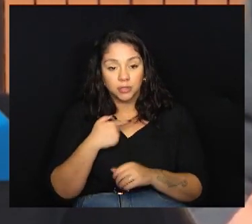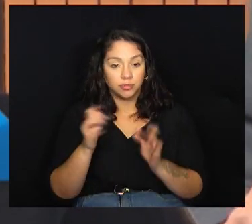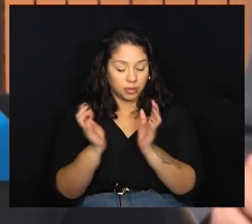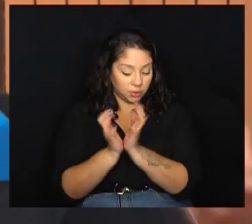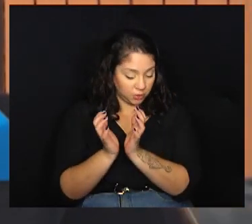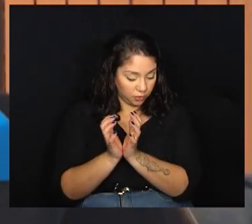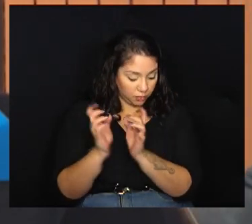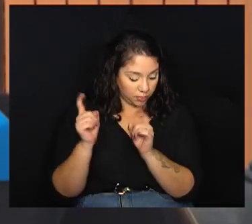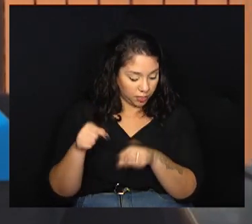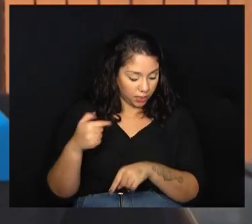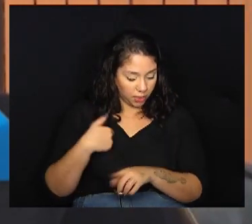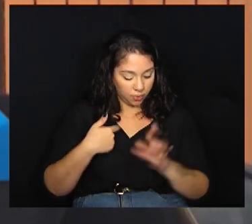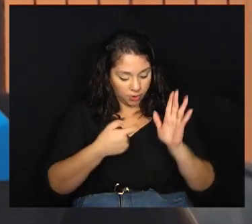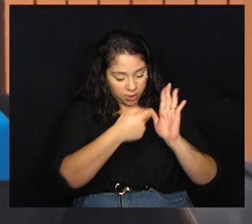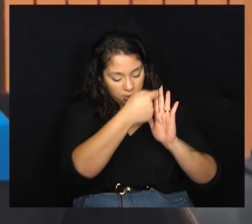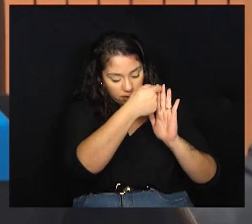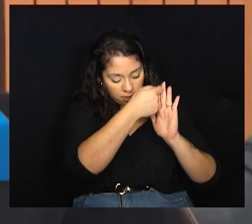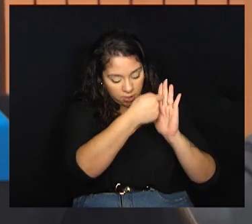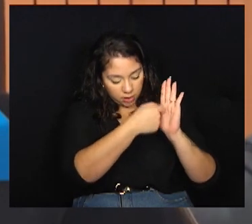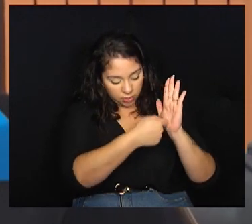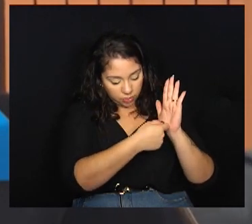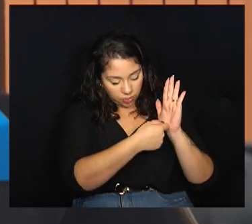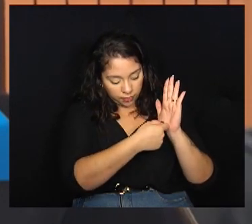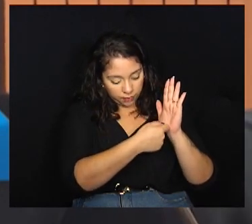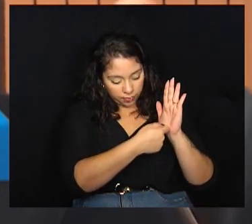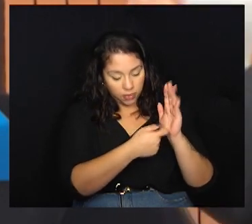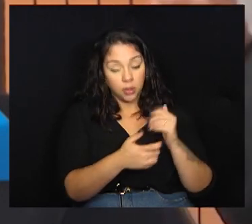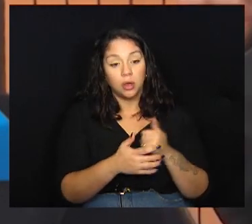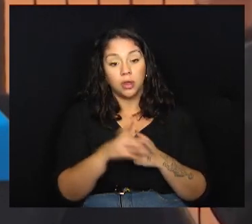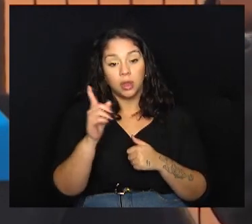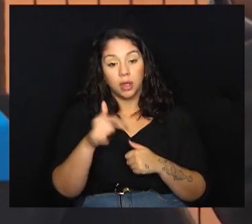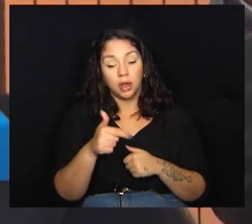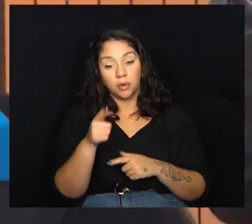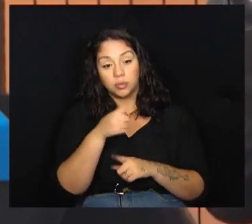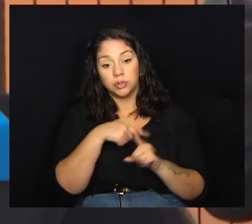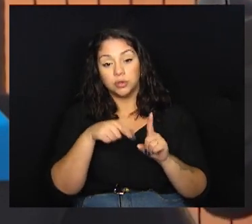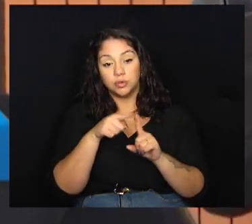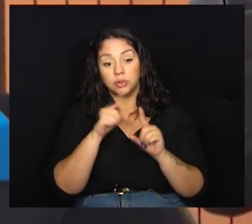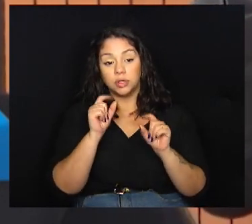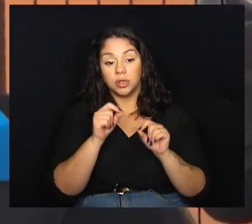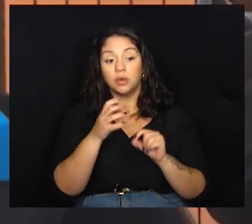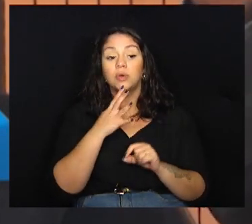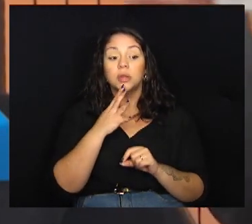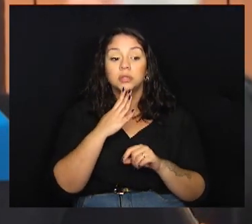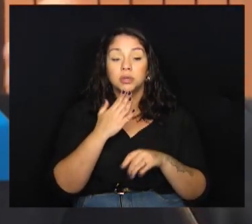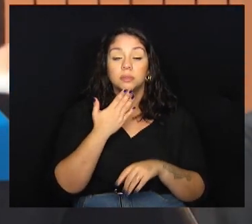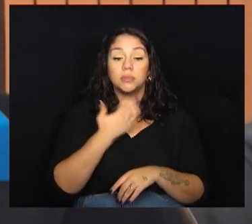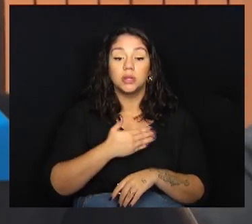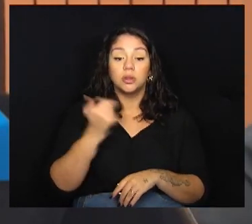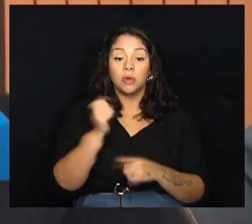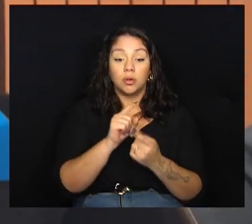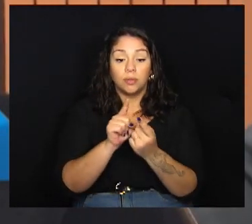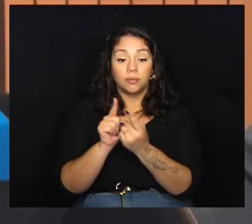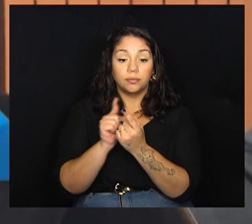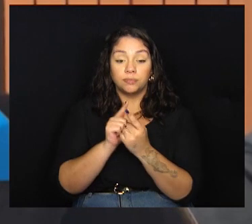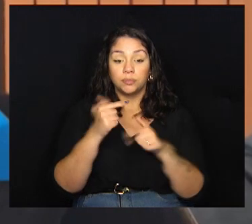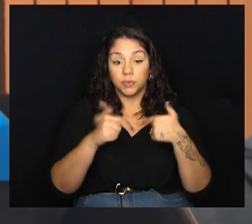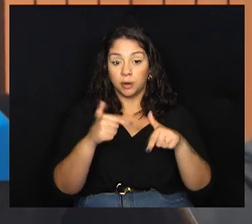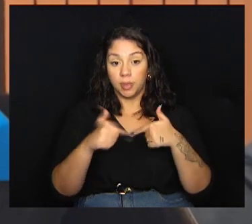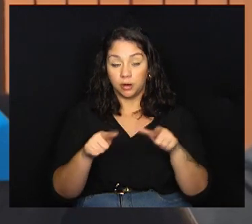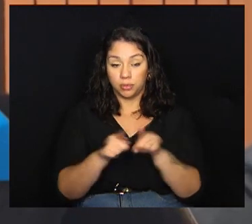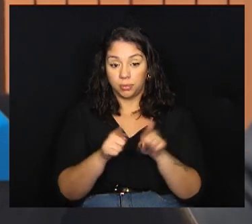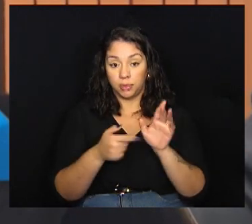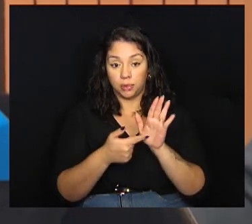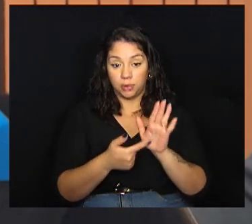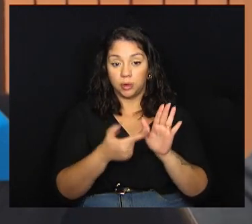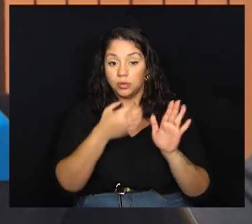eu como relator desta comissão, nosso intuito é justamente conhecer melhor o trabalho e apresentar sugestões para